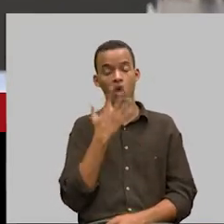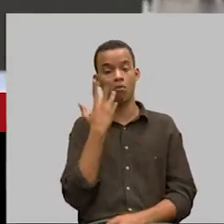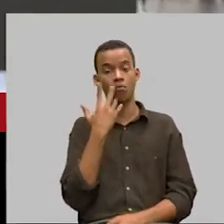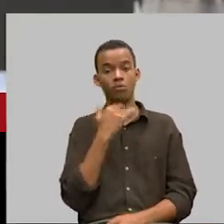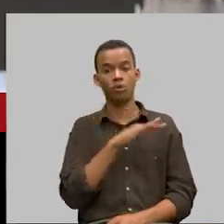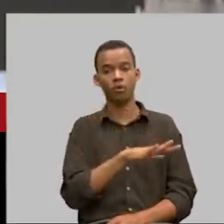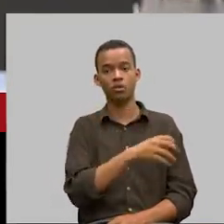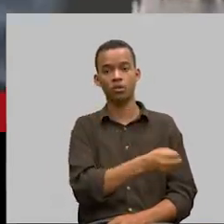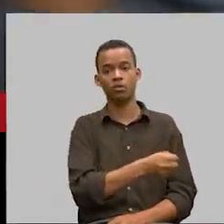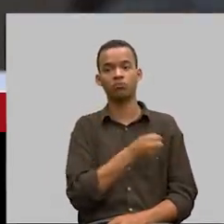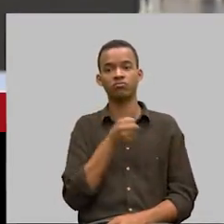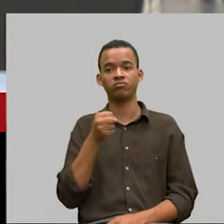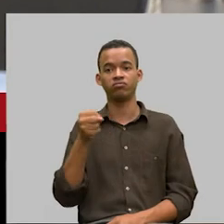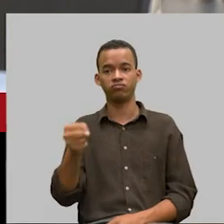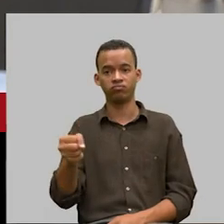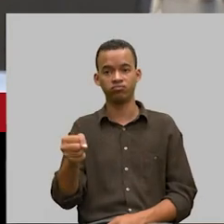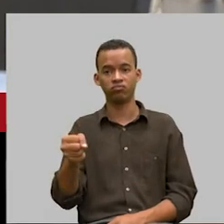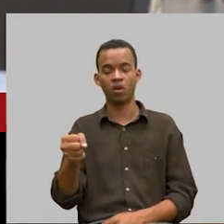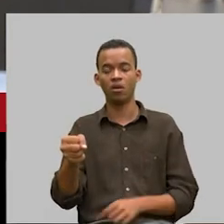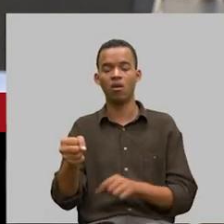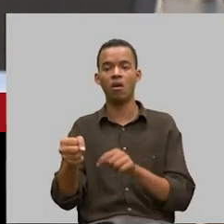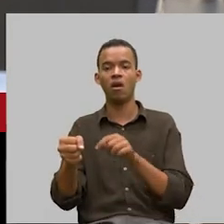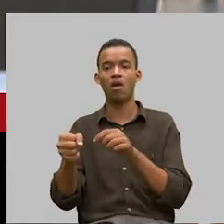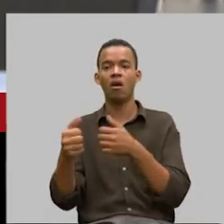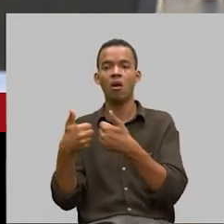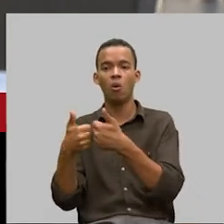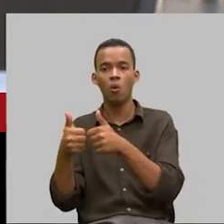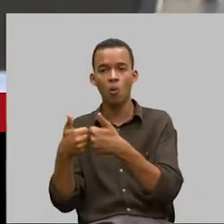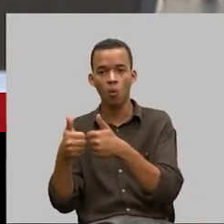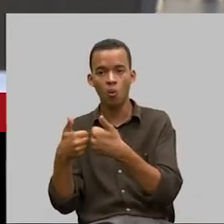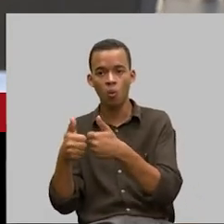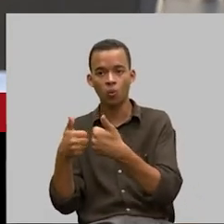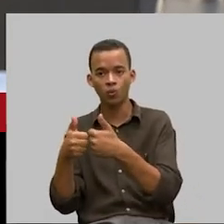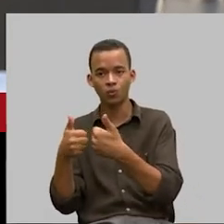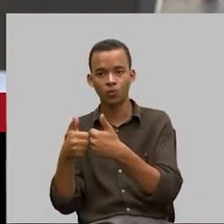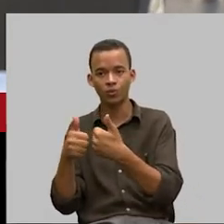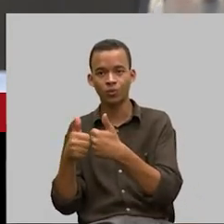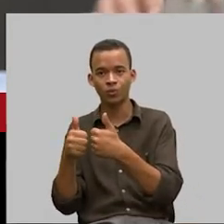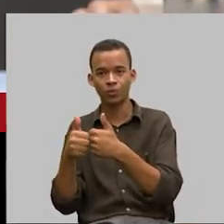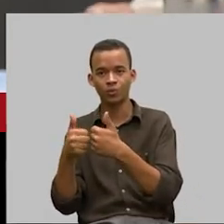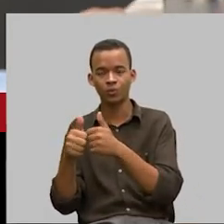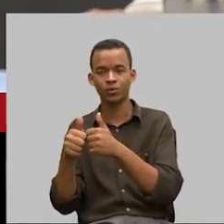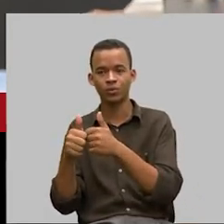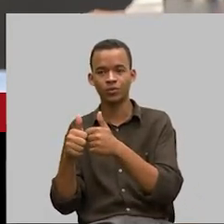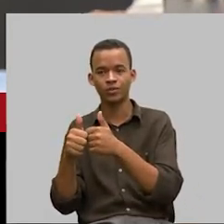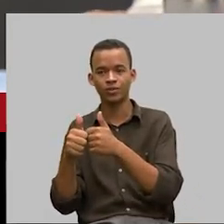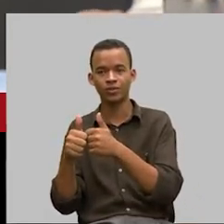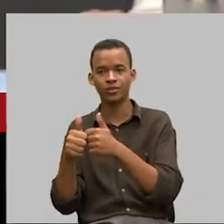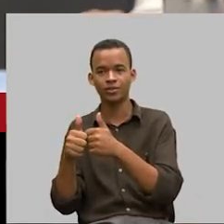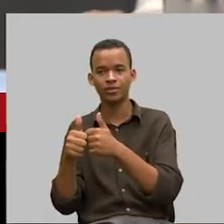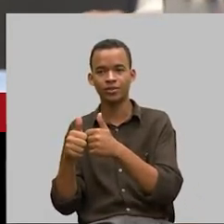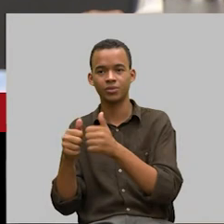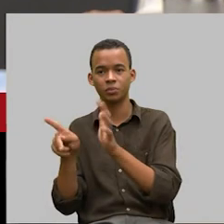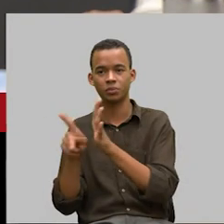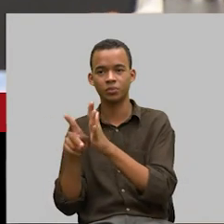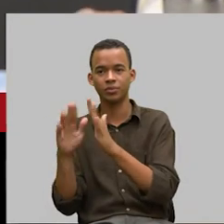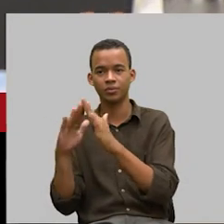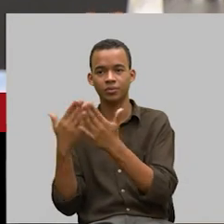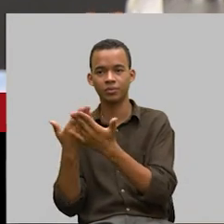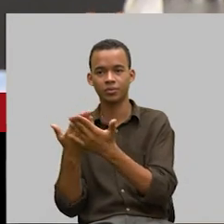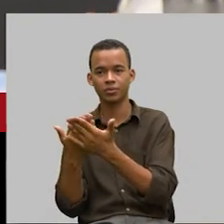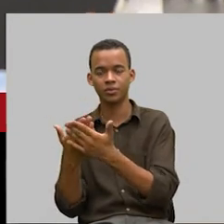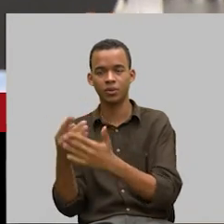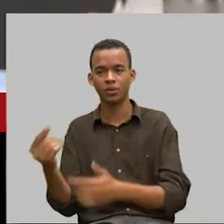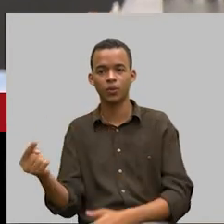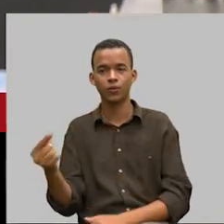transporte escolar para ter acesso um semeio no urbano Isso é uma crueldade então assim a gente tá fazendo o